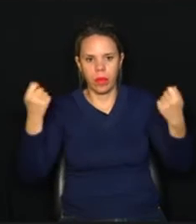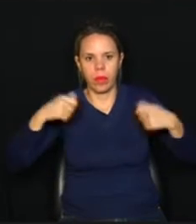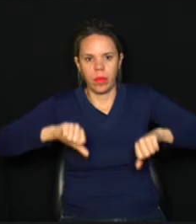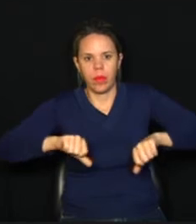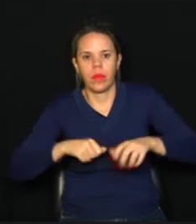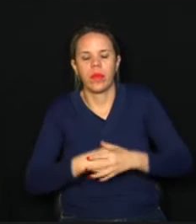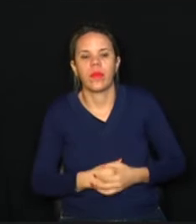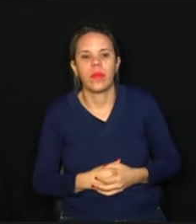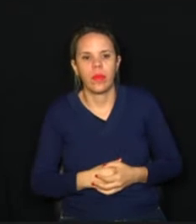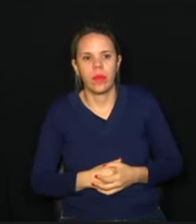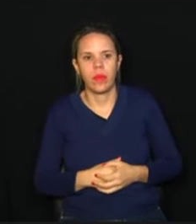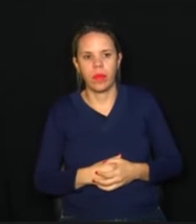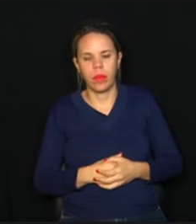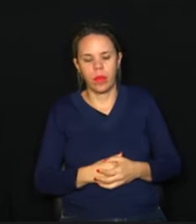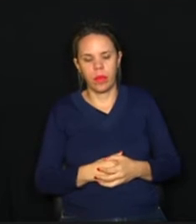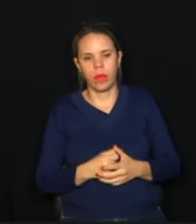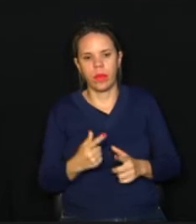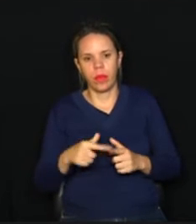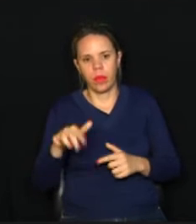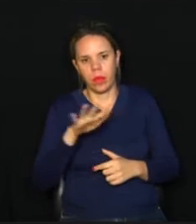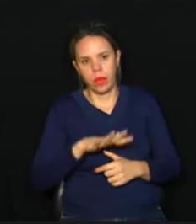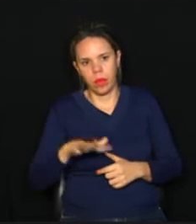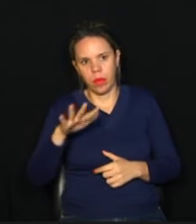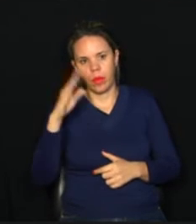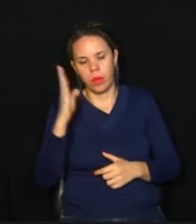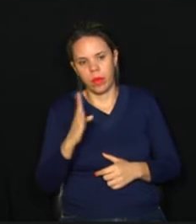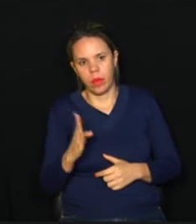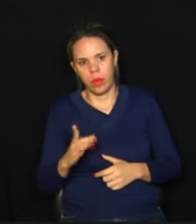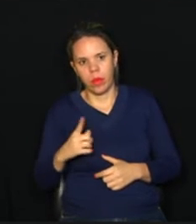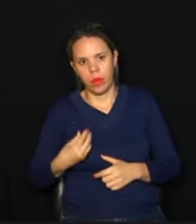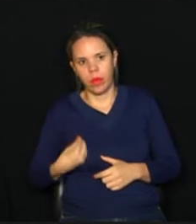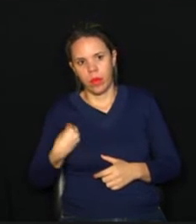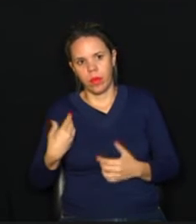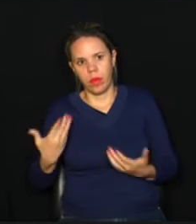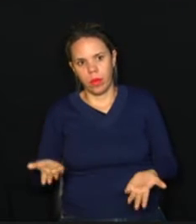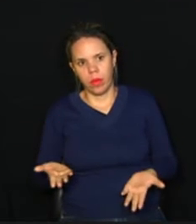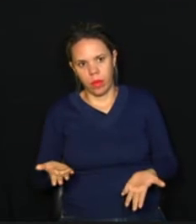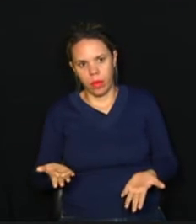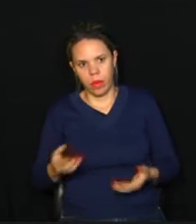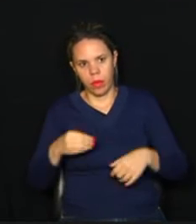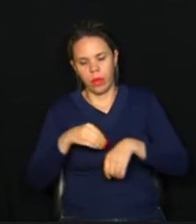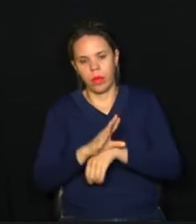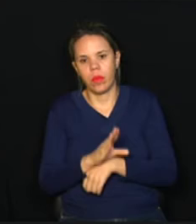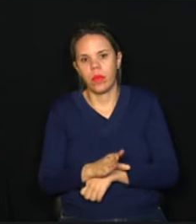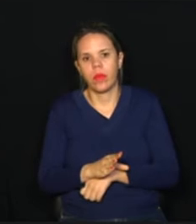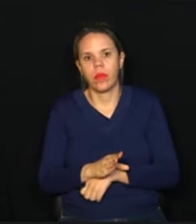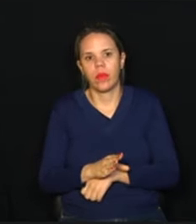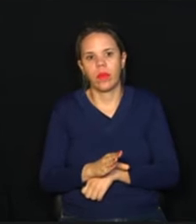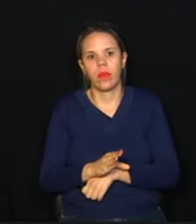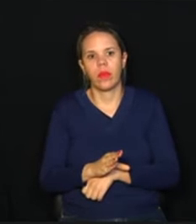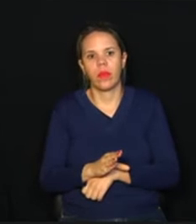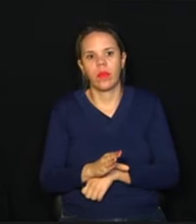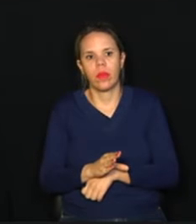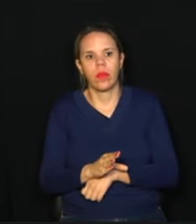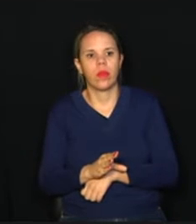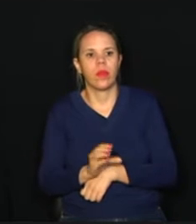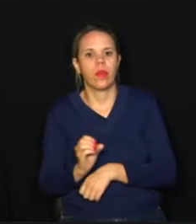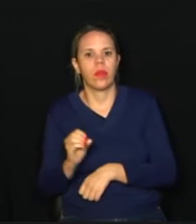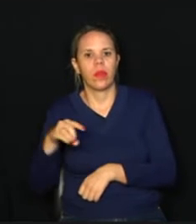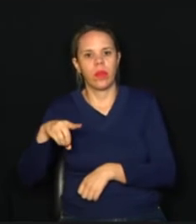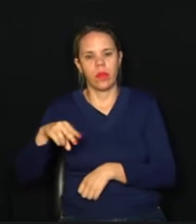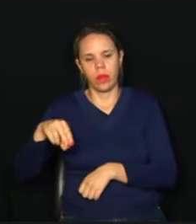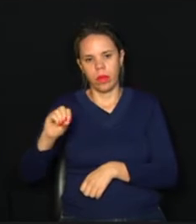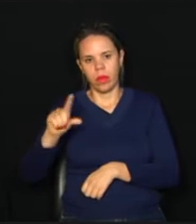mais diante também do cenário nacional que a gente vive. Então, eu queria passar a palavra para o Undino e depois para a